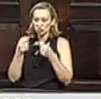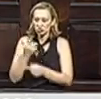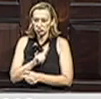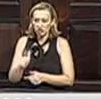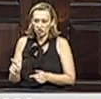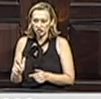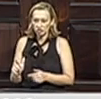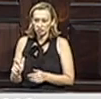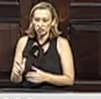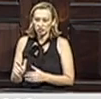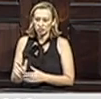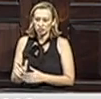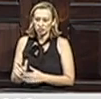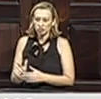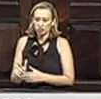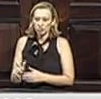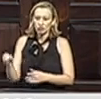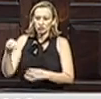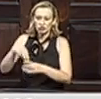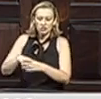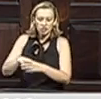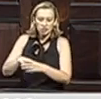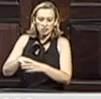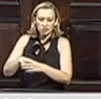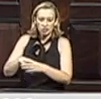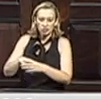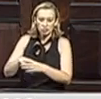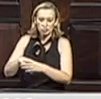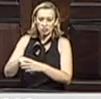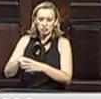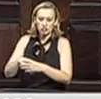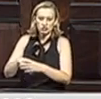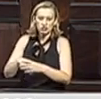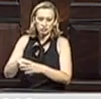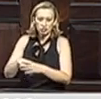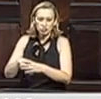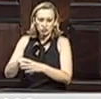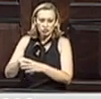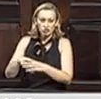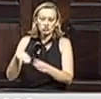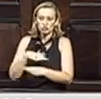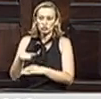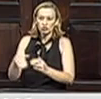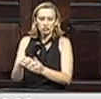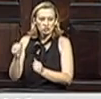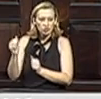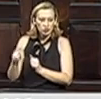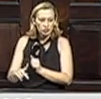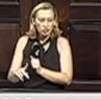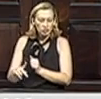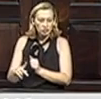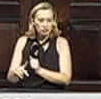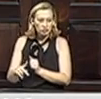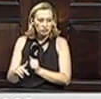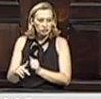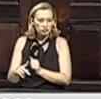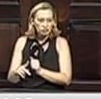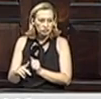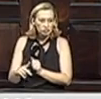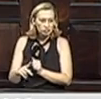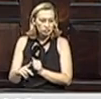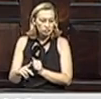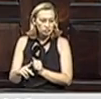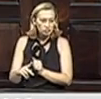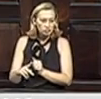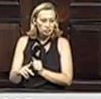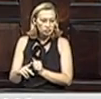encerra a discussão. Em votação, destaque separado a emenda número 13. Senhores que aprovam nessa comissão, rejeitada. Senhor presidente,